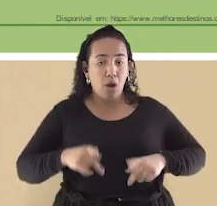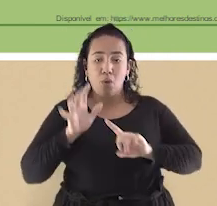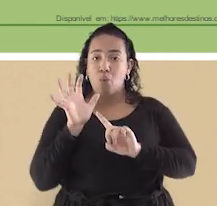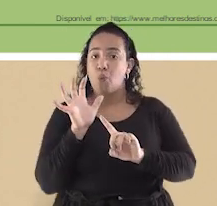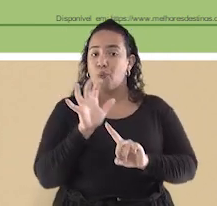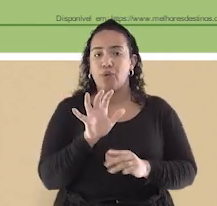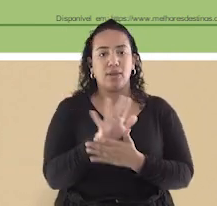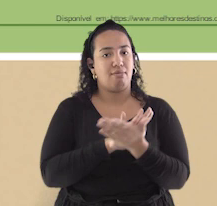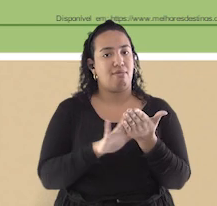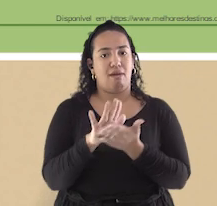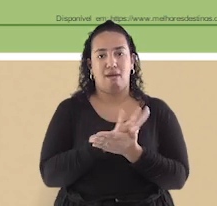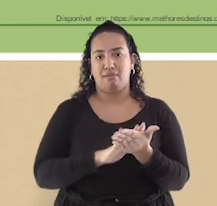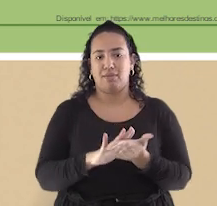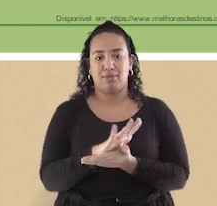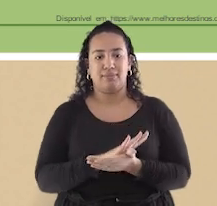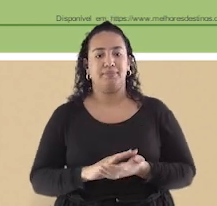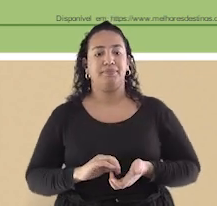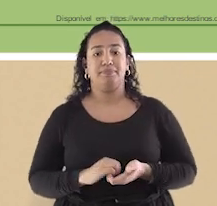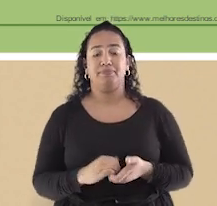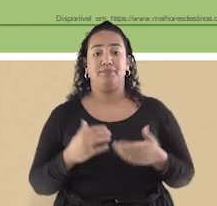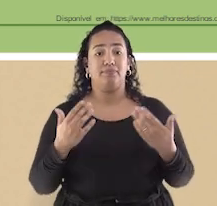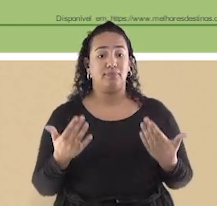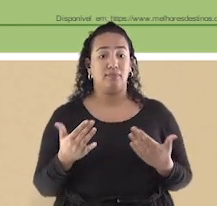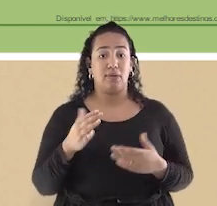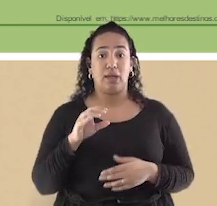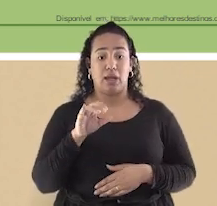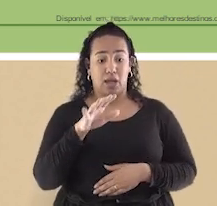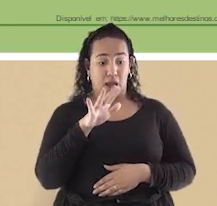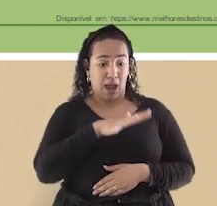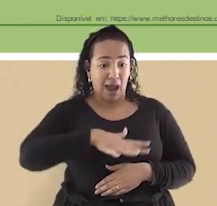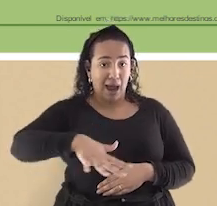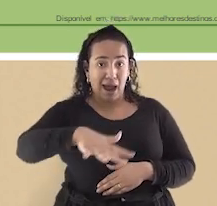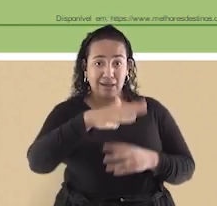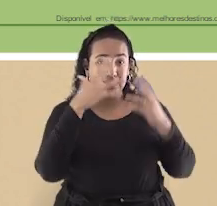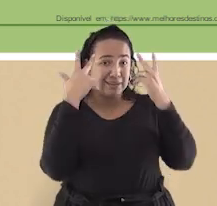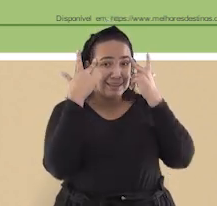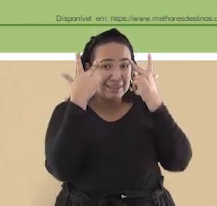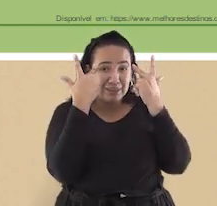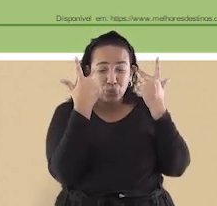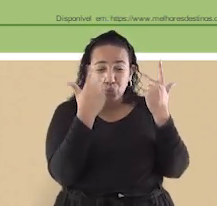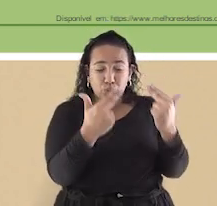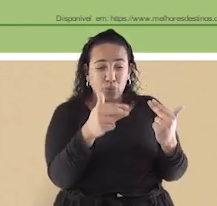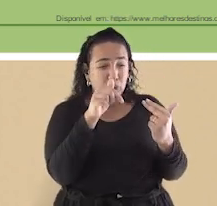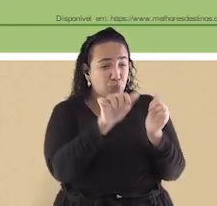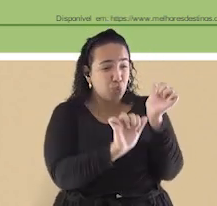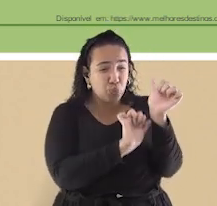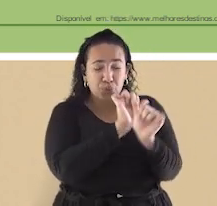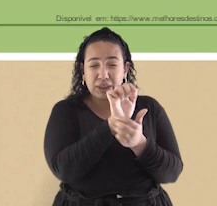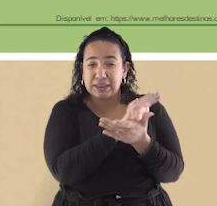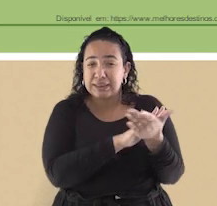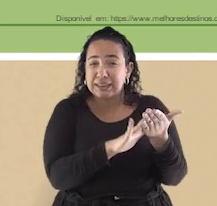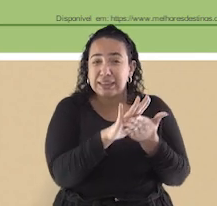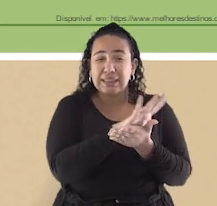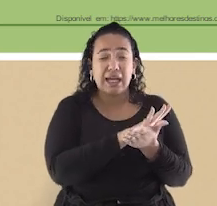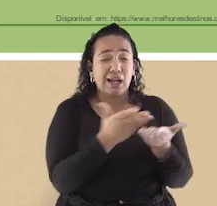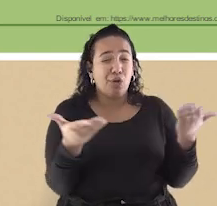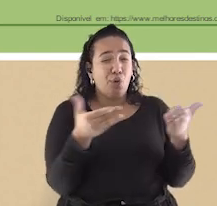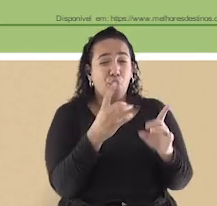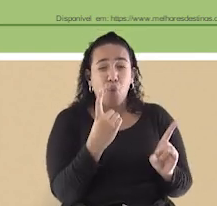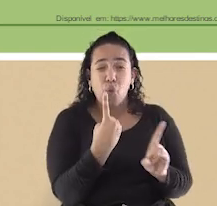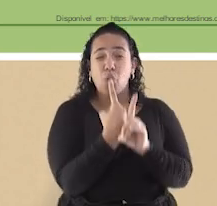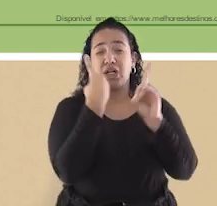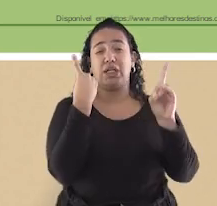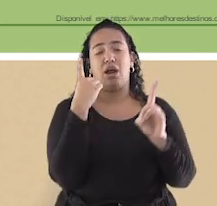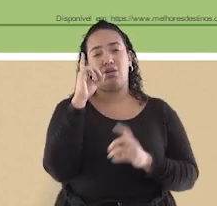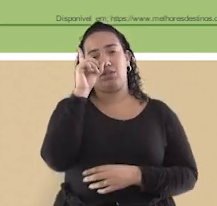humanos ainda, entendeu? Encontrar um espaço que seja totalmente natural e que não tenha sofrido nenhuma alteração é um